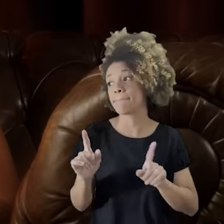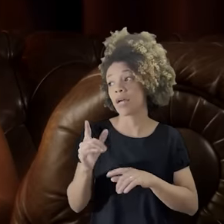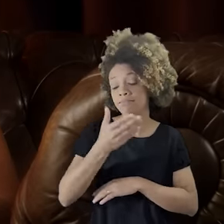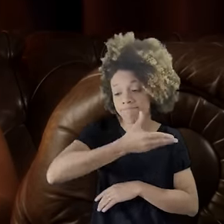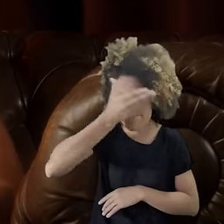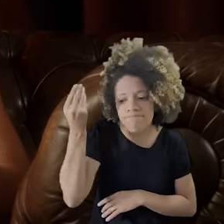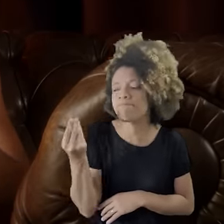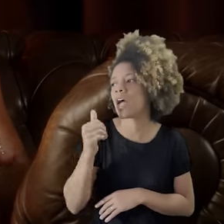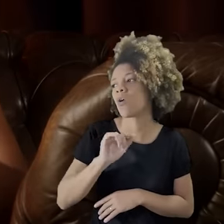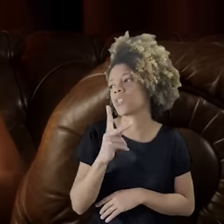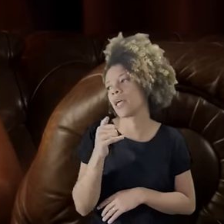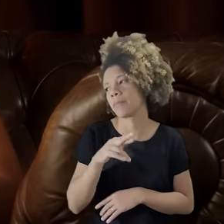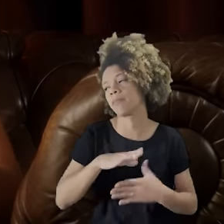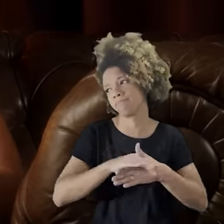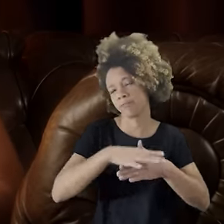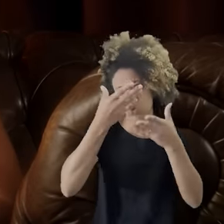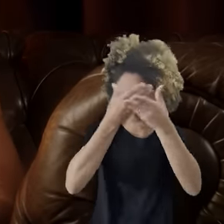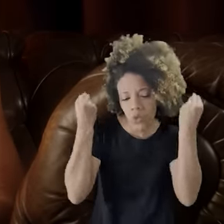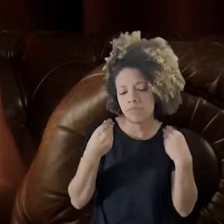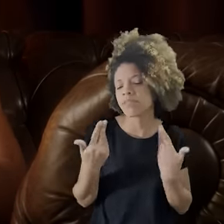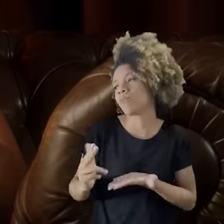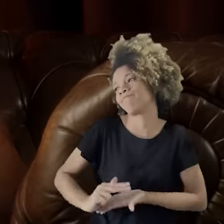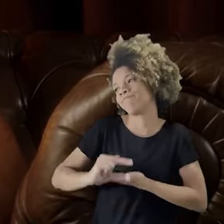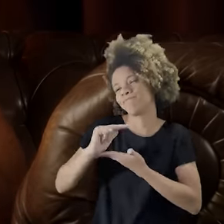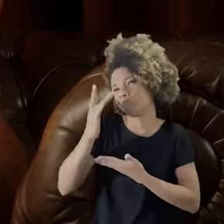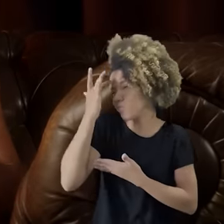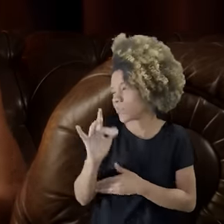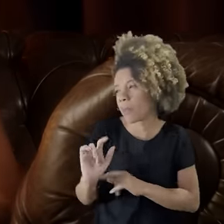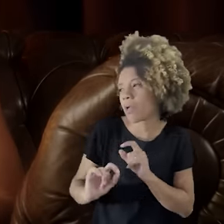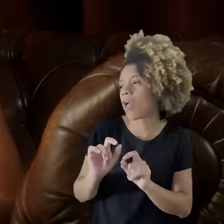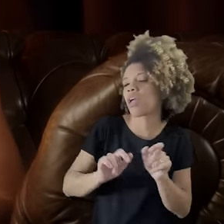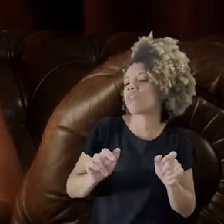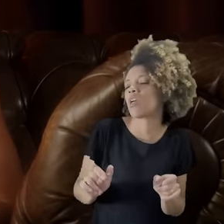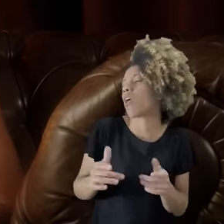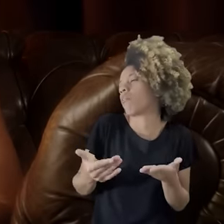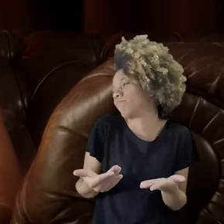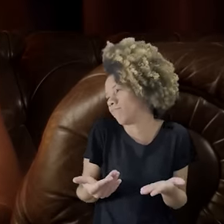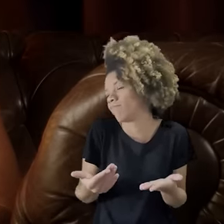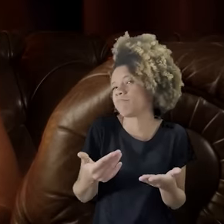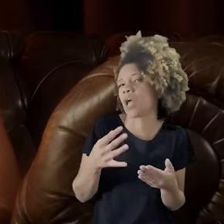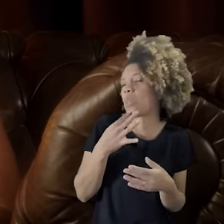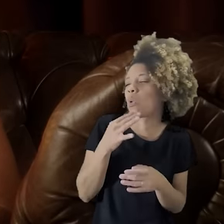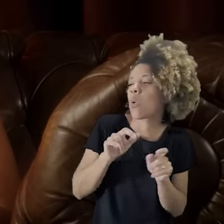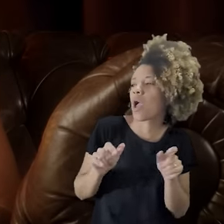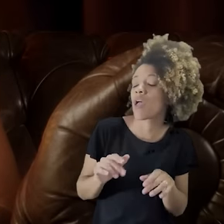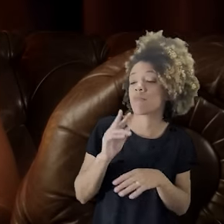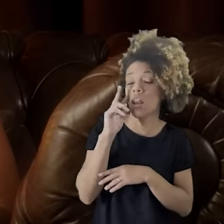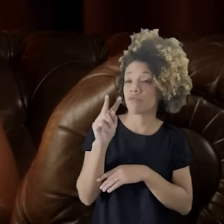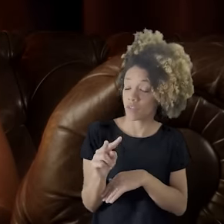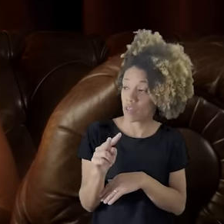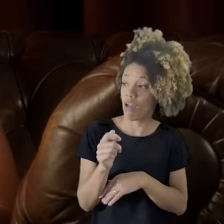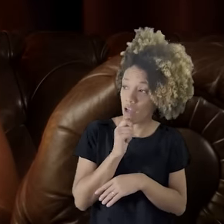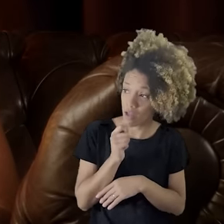Alzheimer então Tadinha ela fica acamada não sabe mas nem nem quem é ela direito né ela chegou a